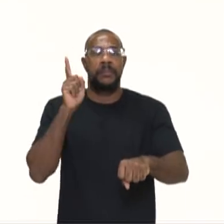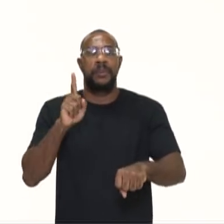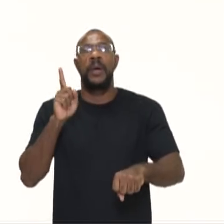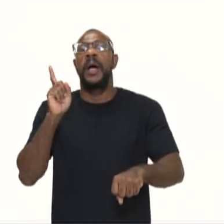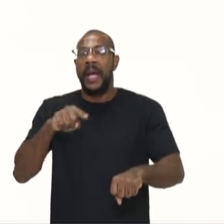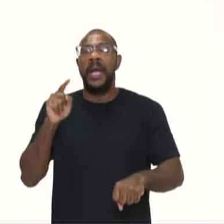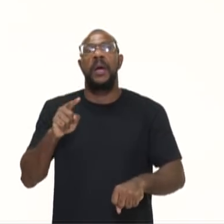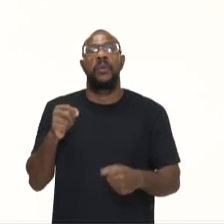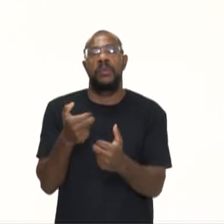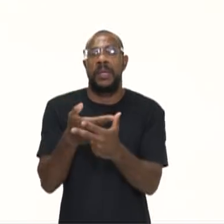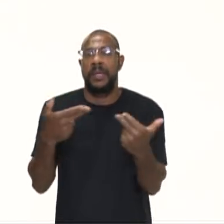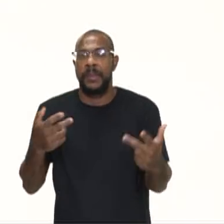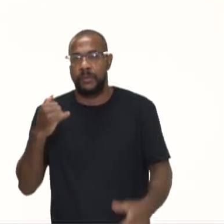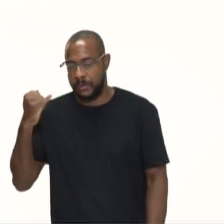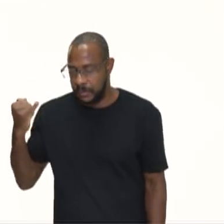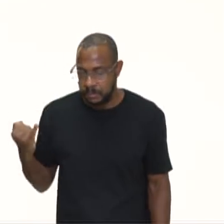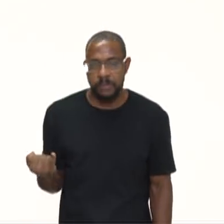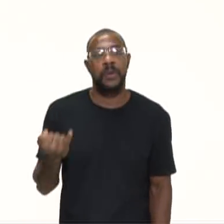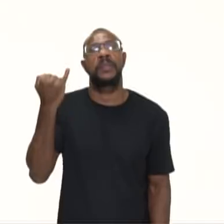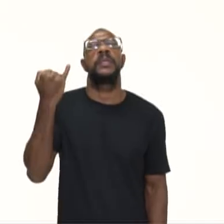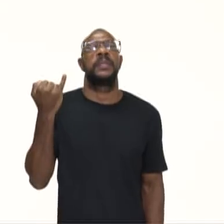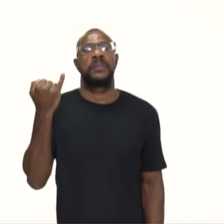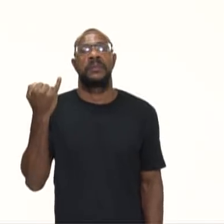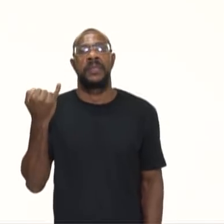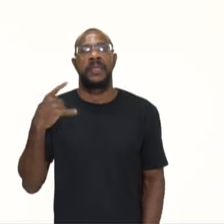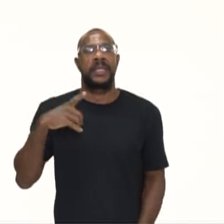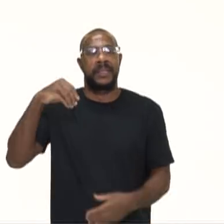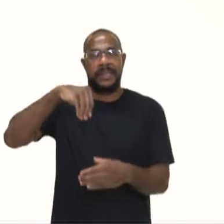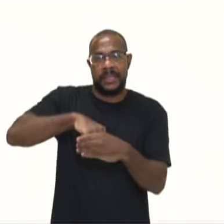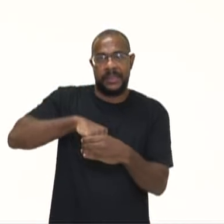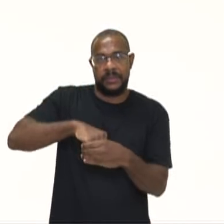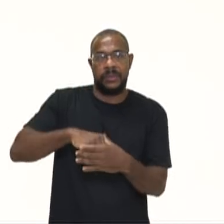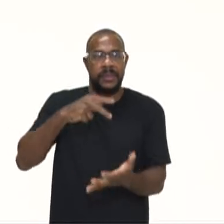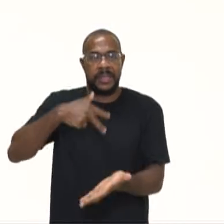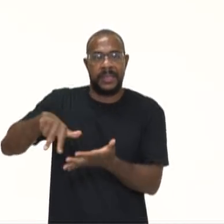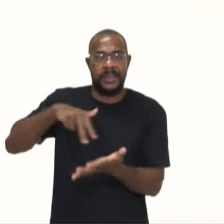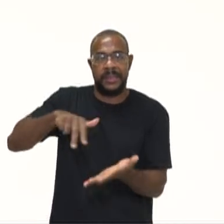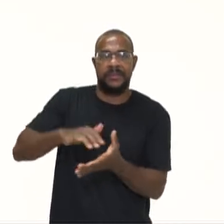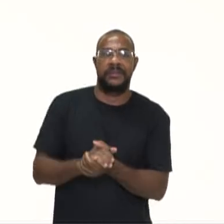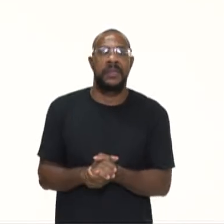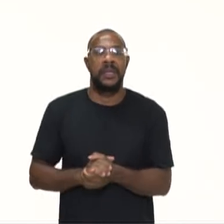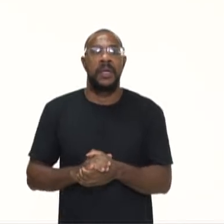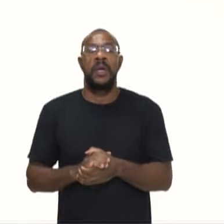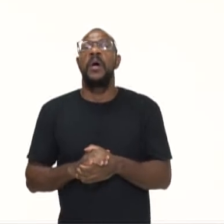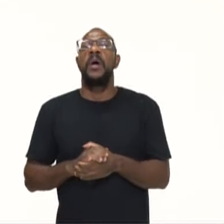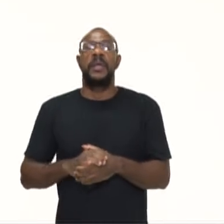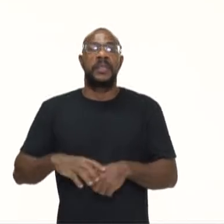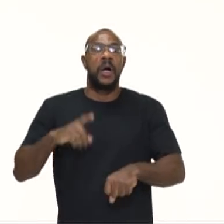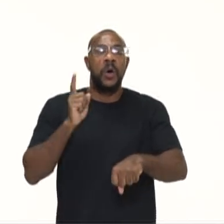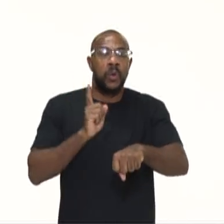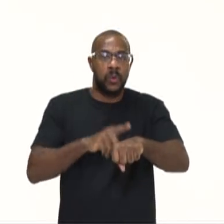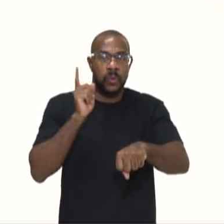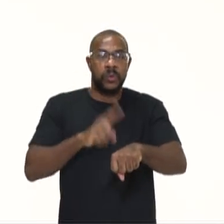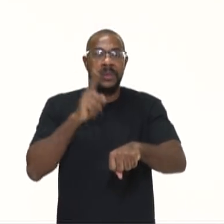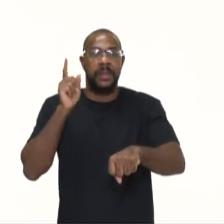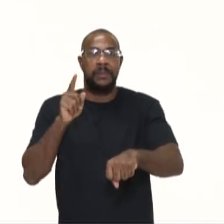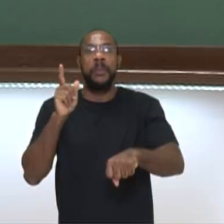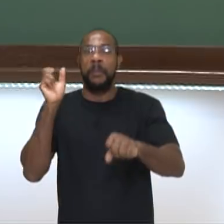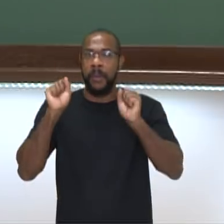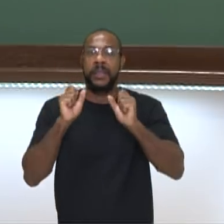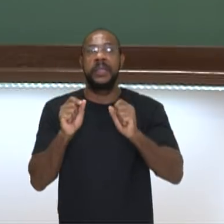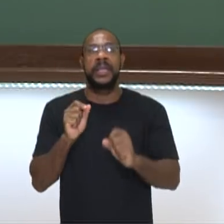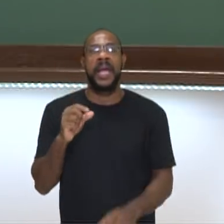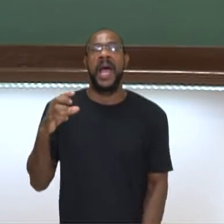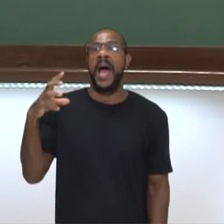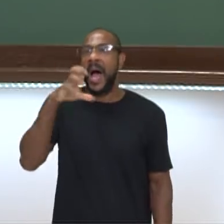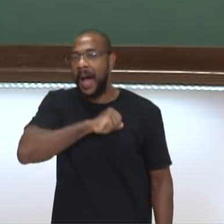dança. O tempo forma o compasso musical, que pode ser rápido, moderado e lento. Então,